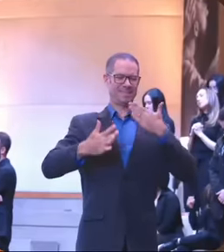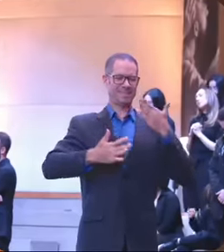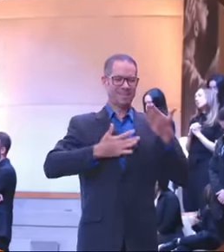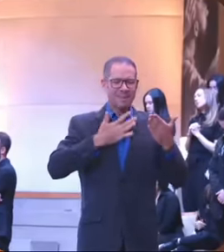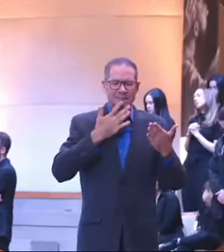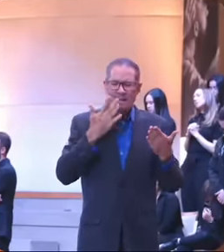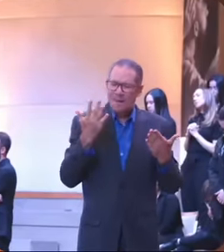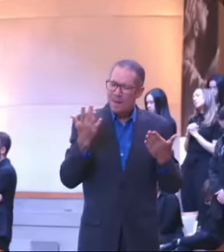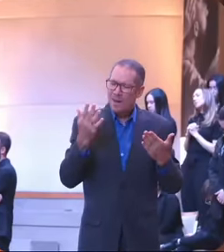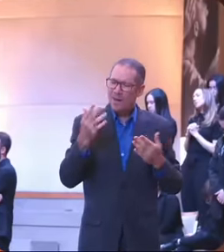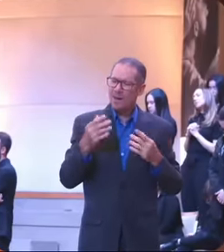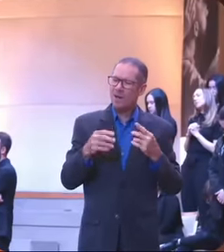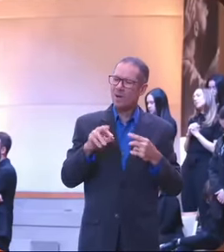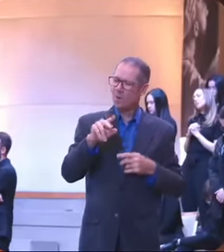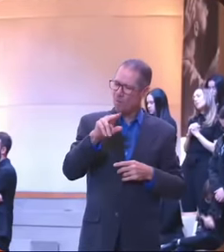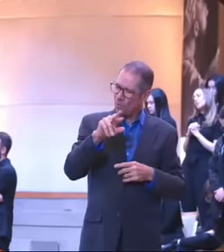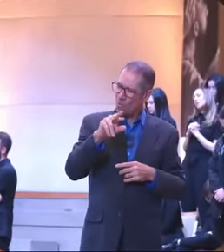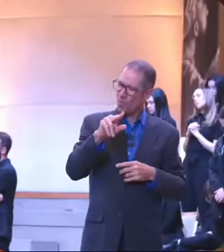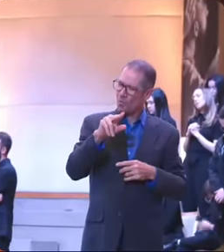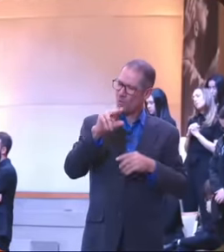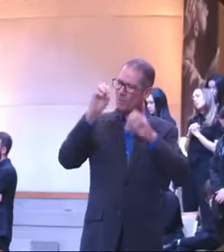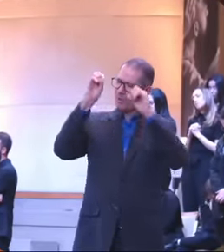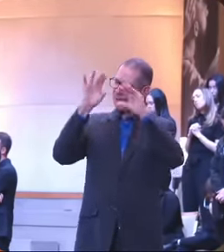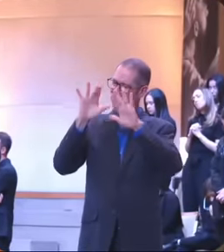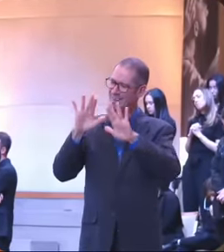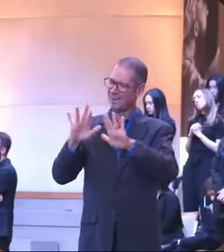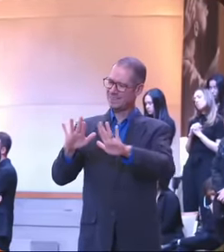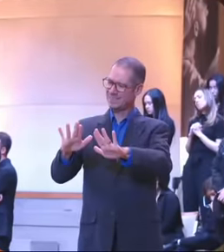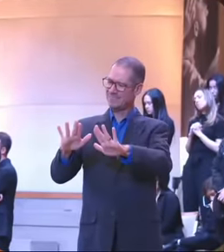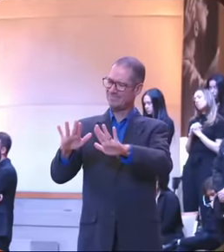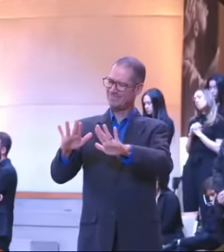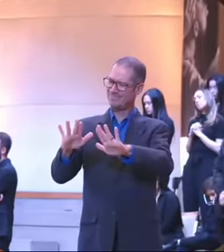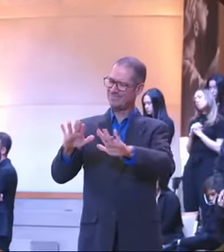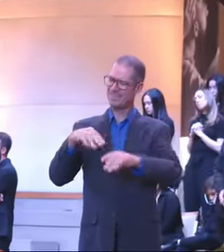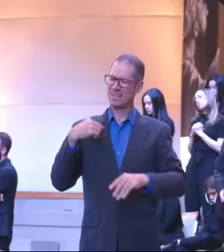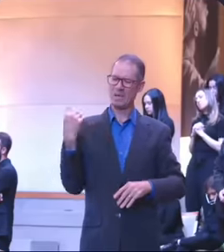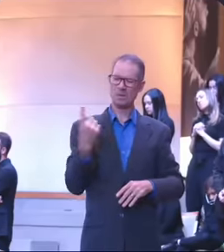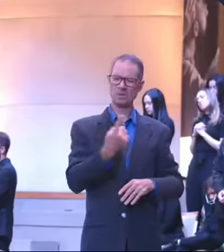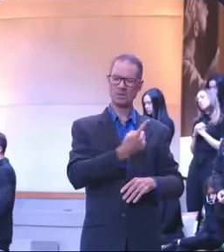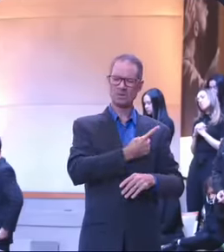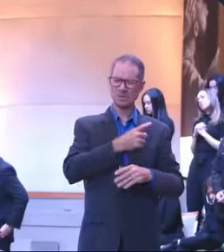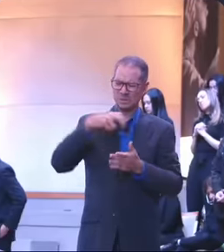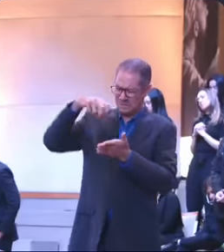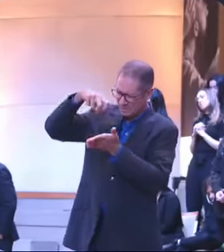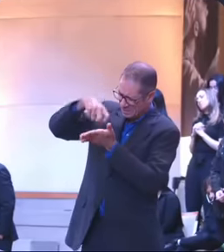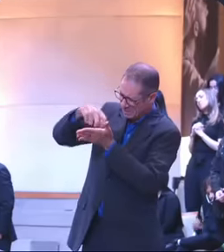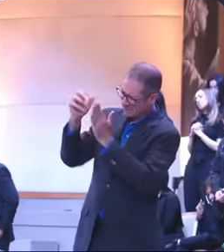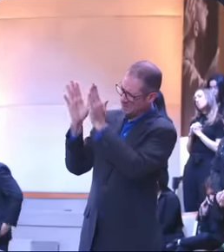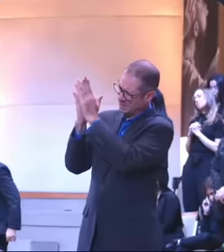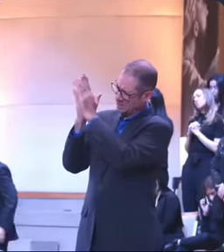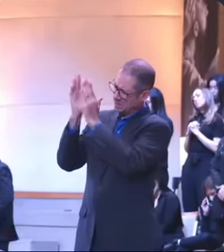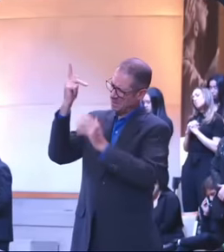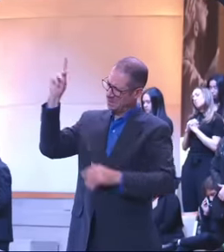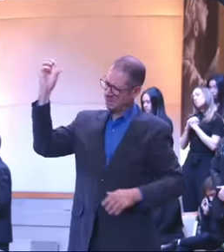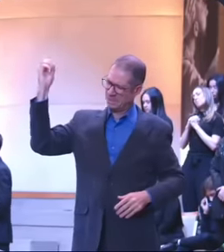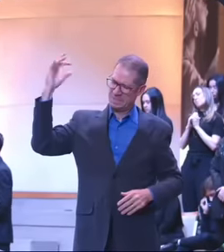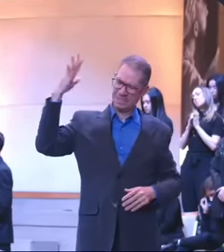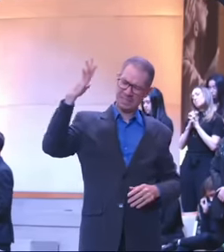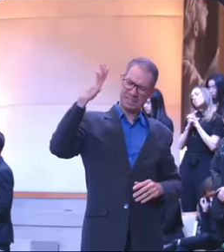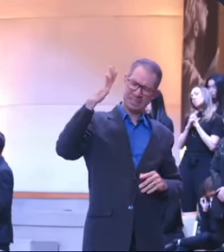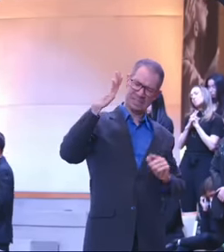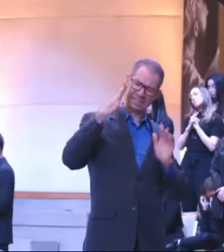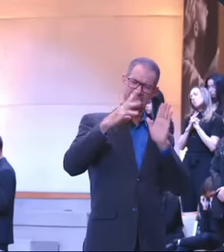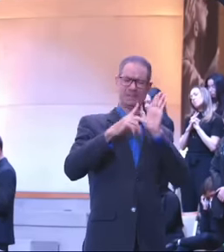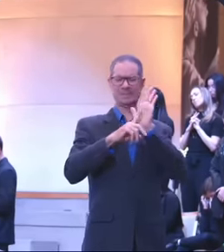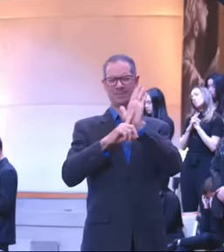porque um irmão está sendo abençoado. É isso que nós clamamos, Senhor, que a Tua bênção se